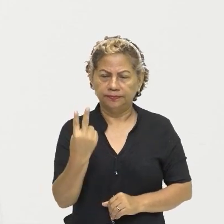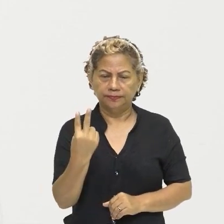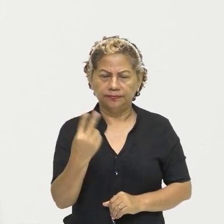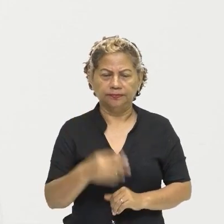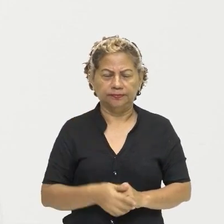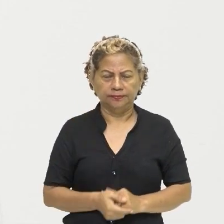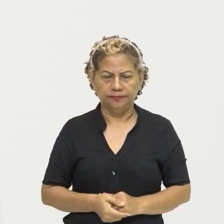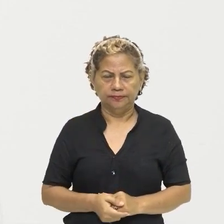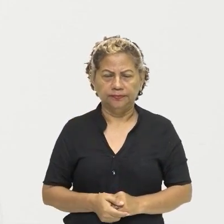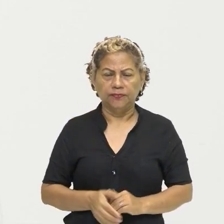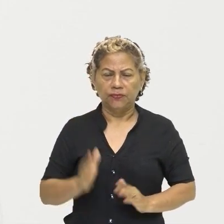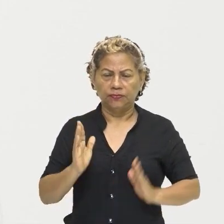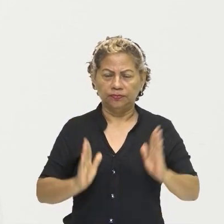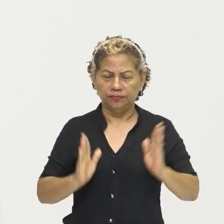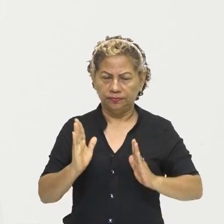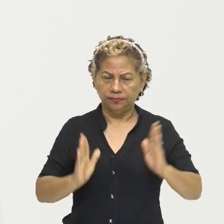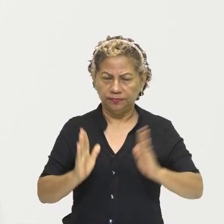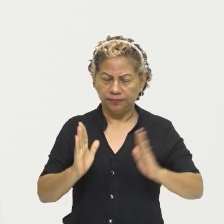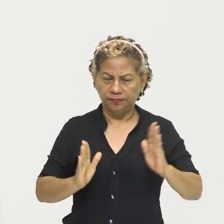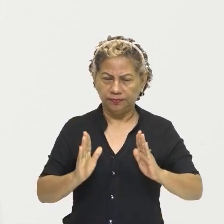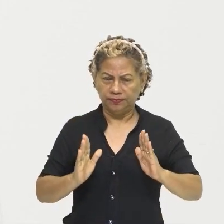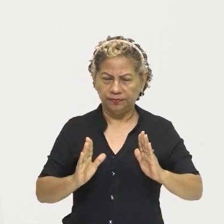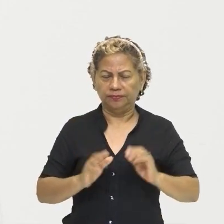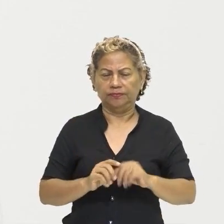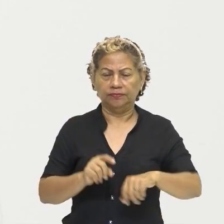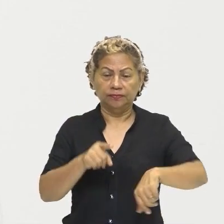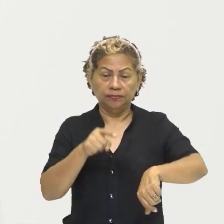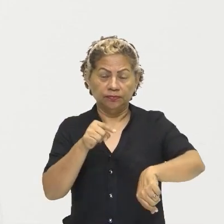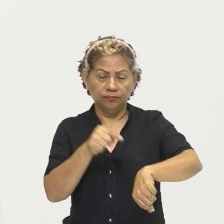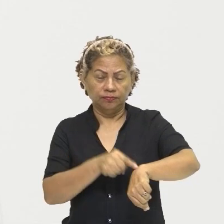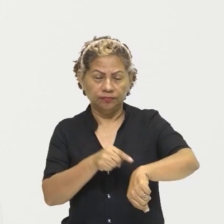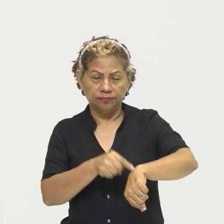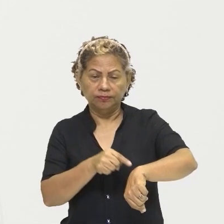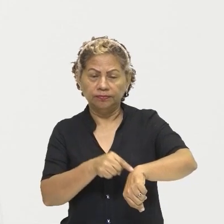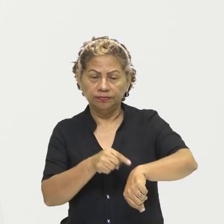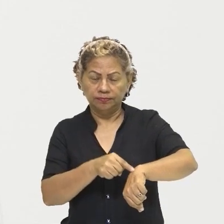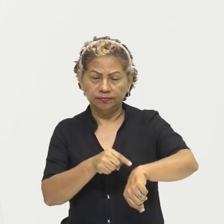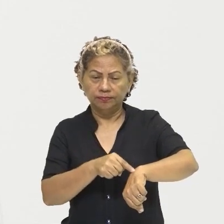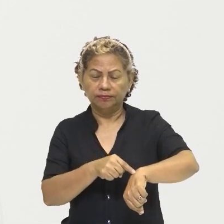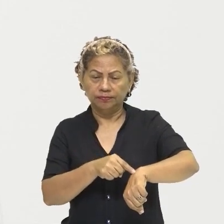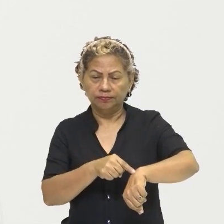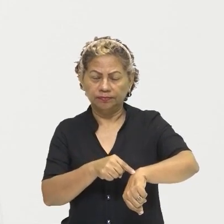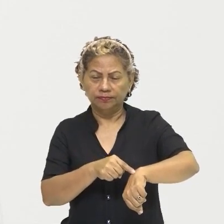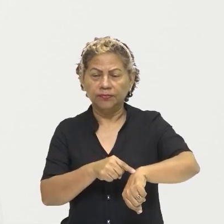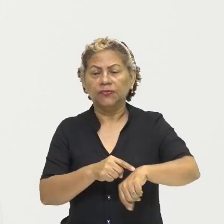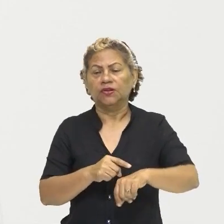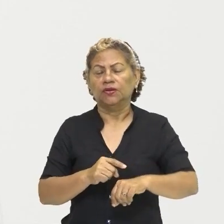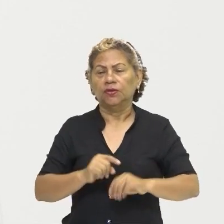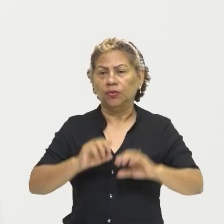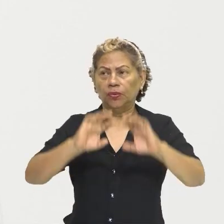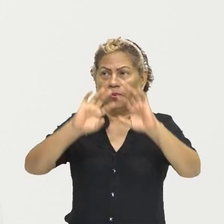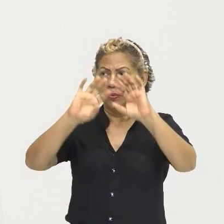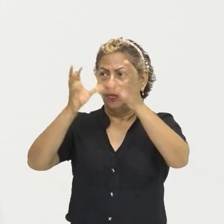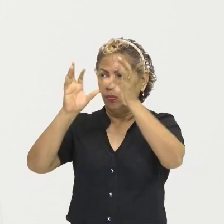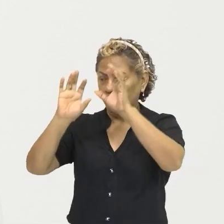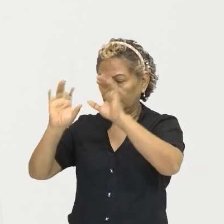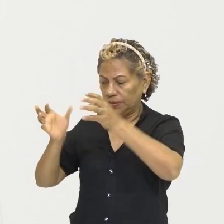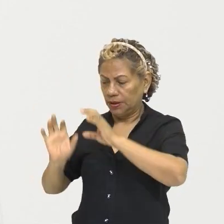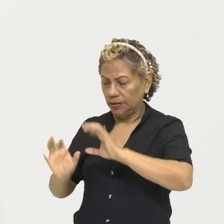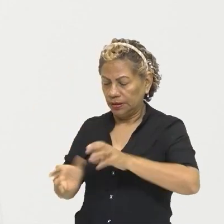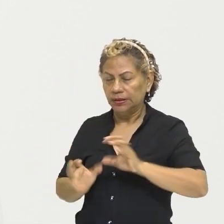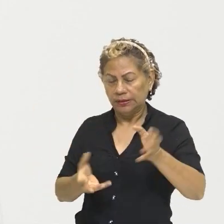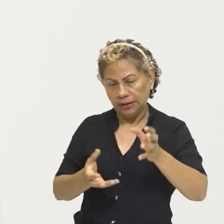2, o período da órbita, ou seja, o tempo que o planeta leva para dar uma